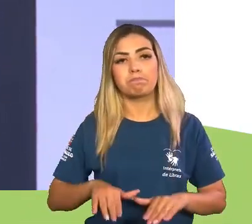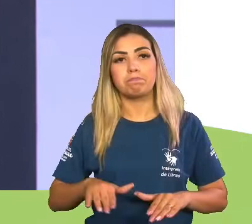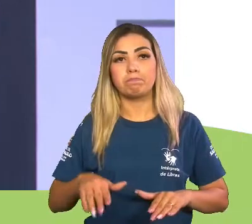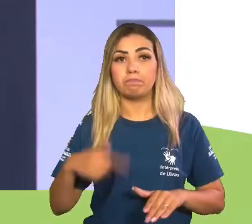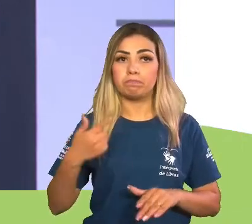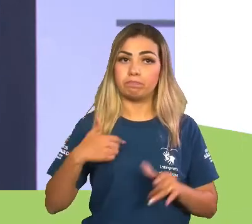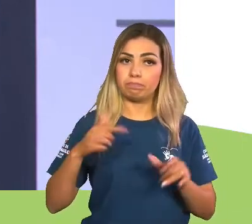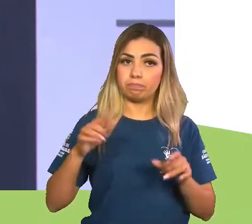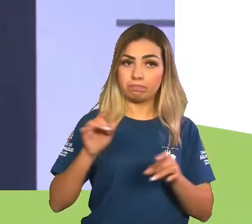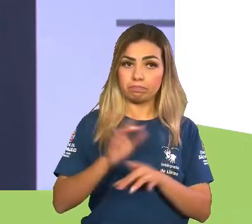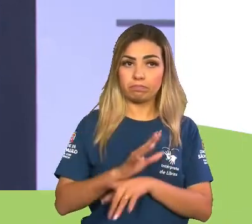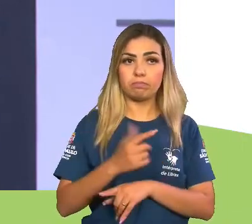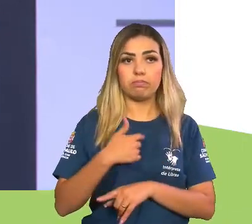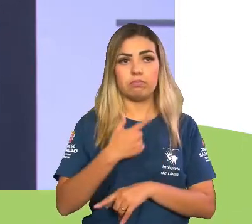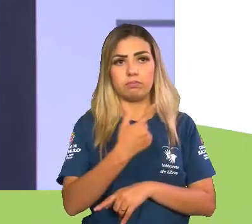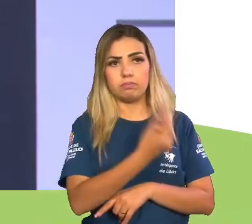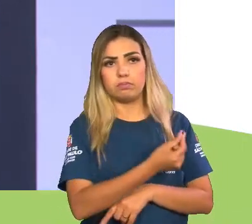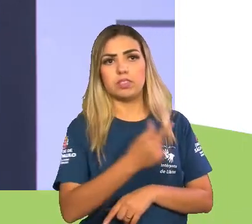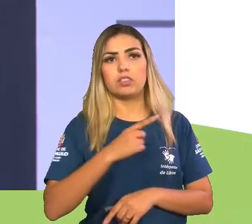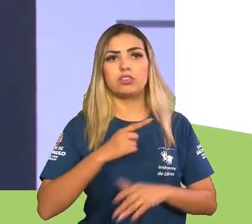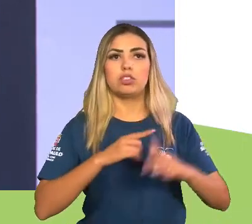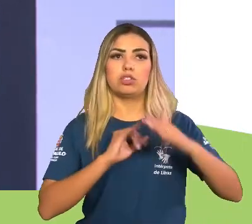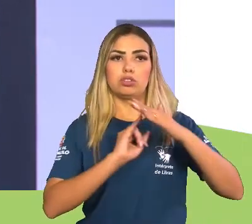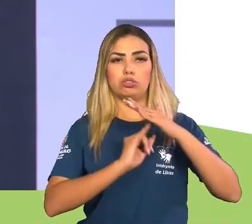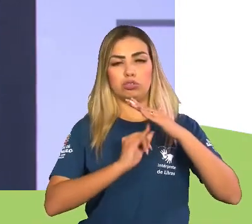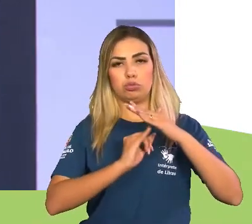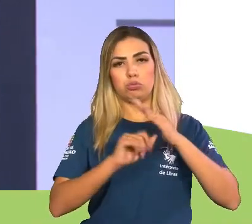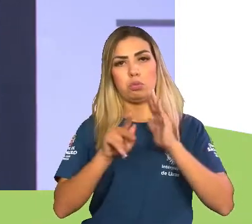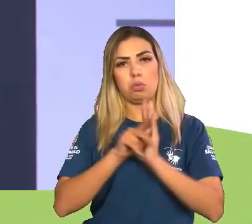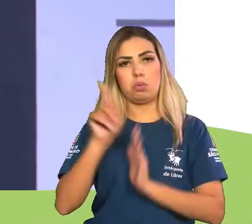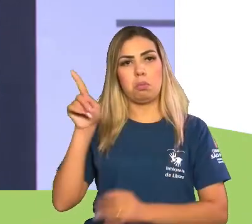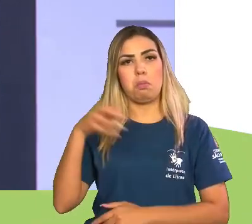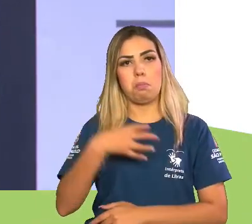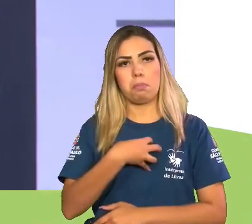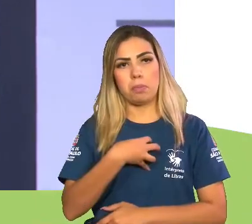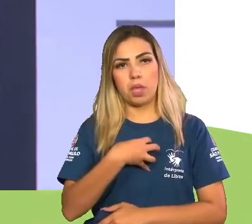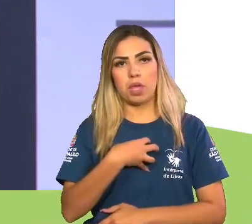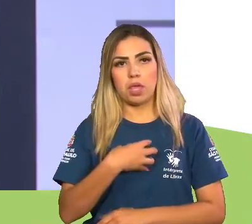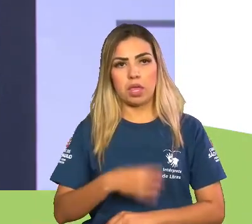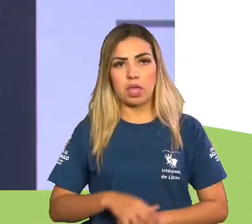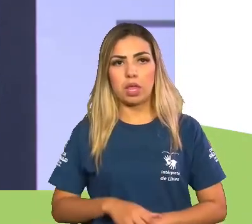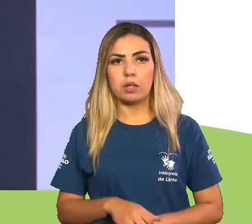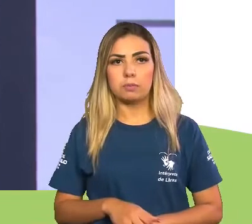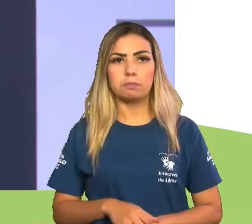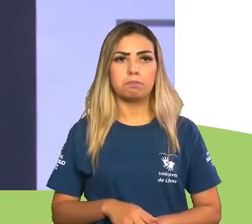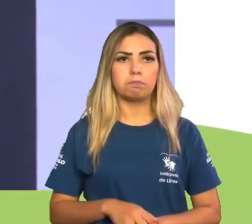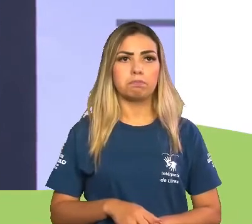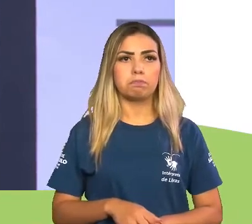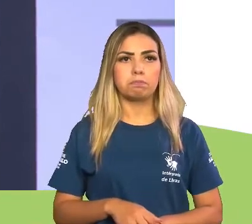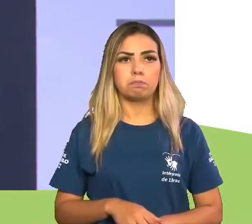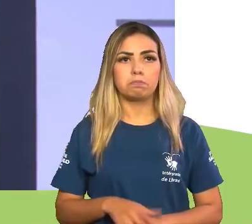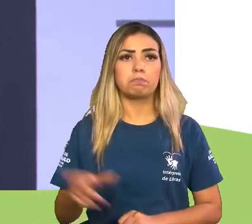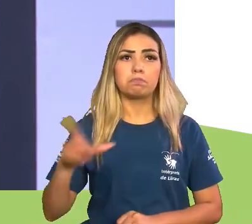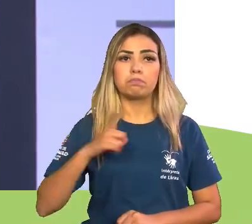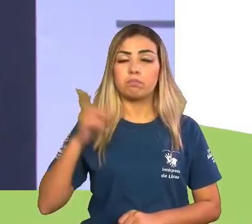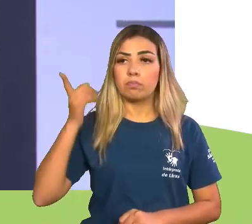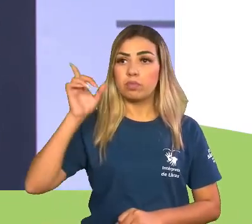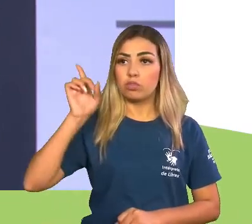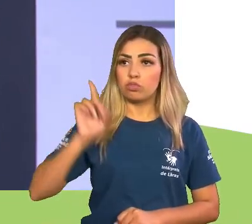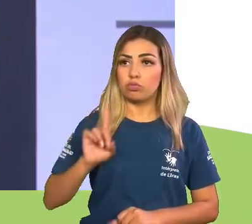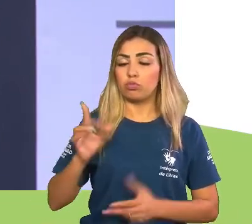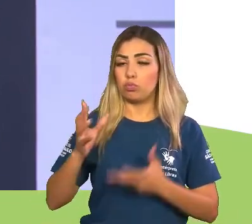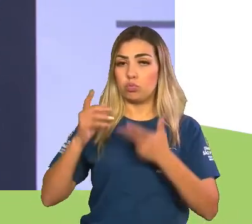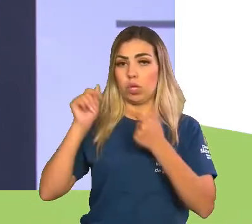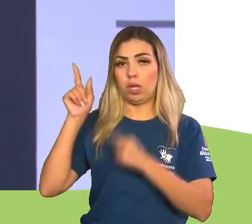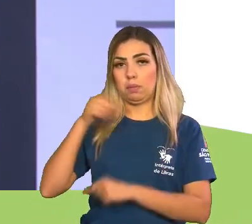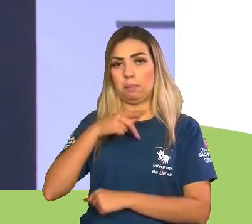Instituto, no ICB, Instituto de Cegos, da Bahia, e a grande diretora,